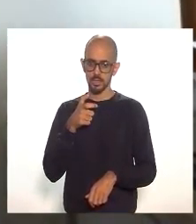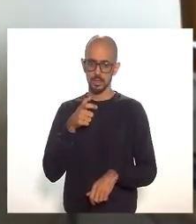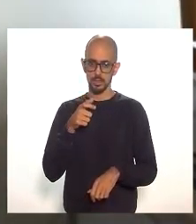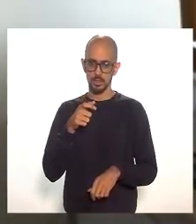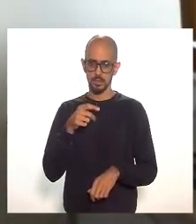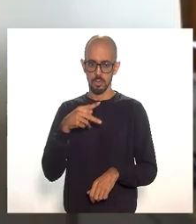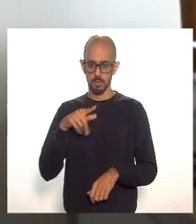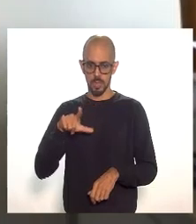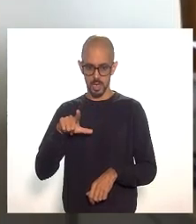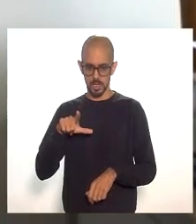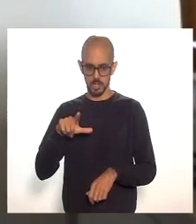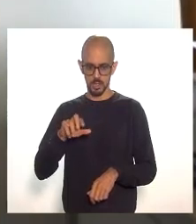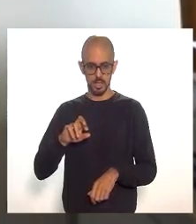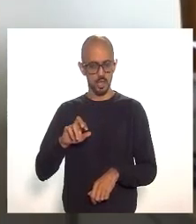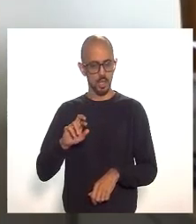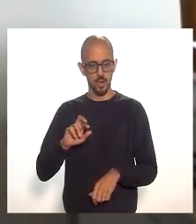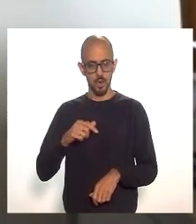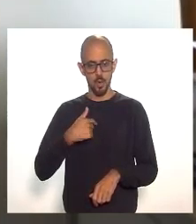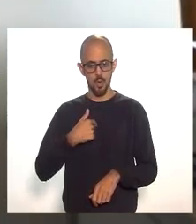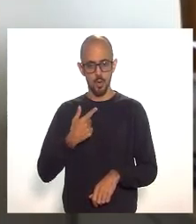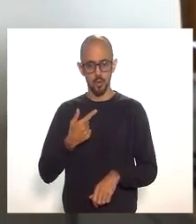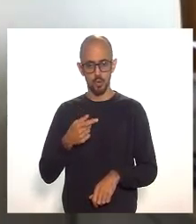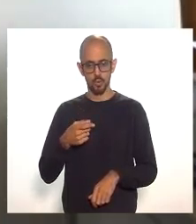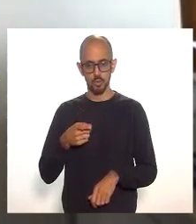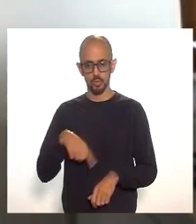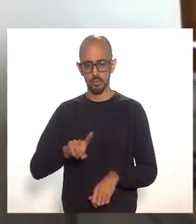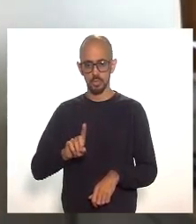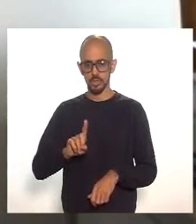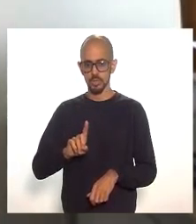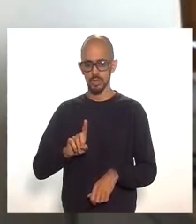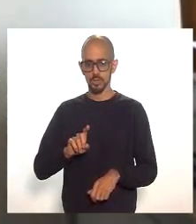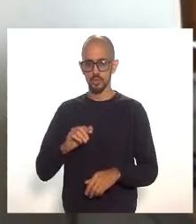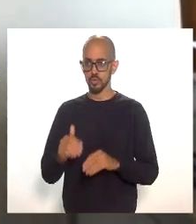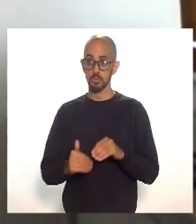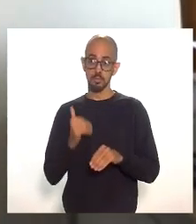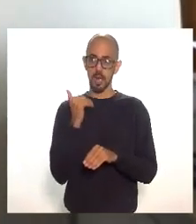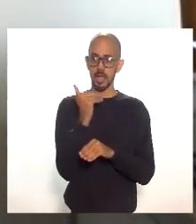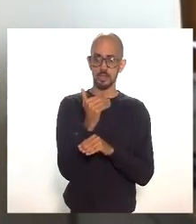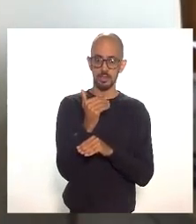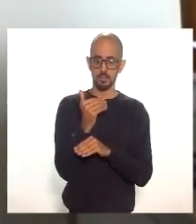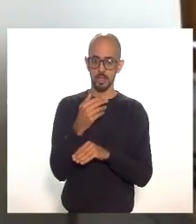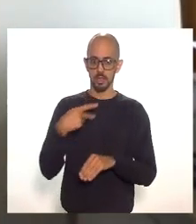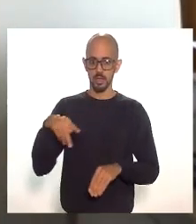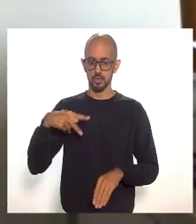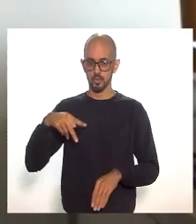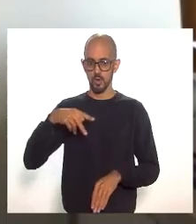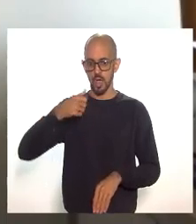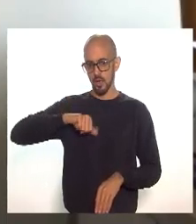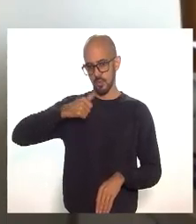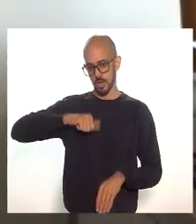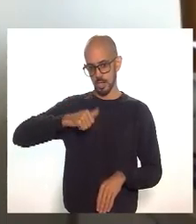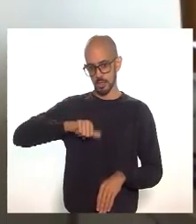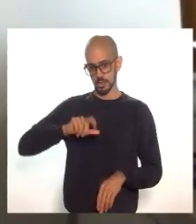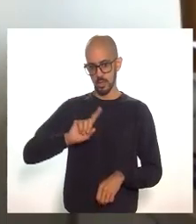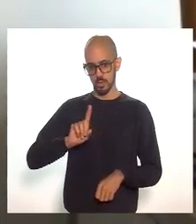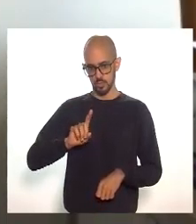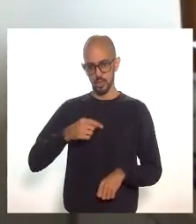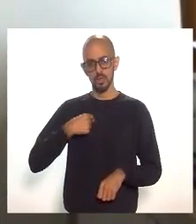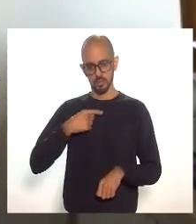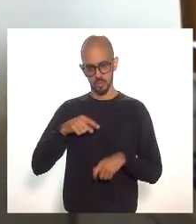não tenho nada a obstacular à sua análise. Eu também sou um dos defensores da autodeclaração.